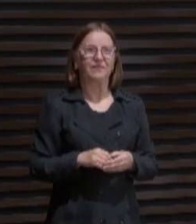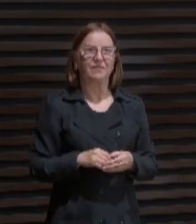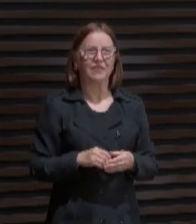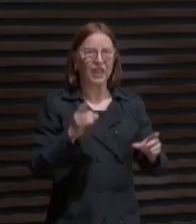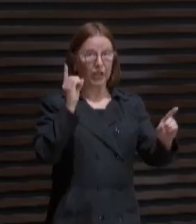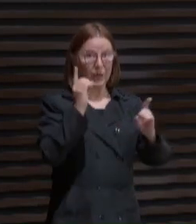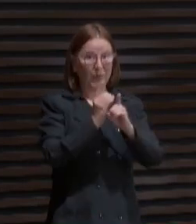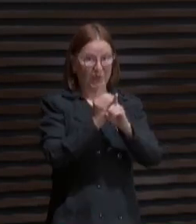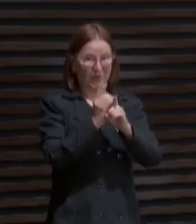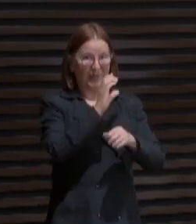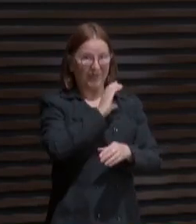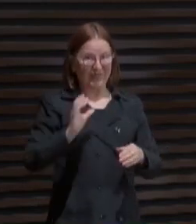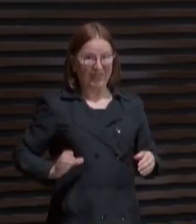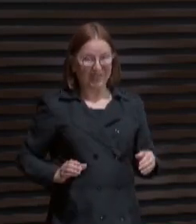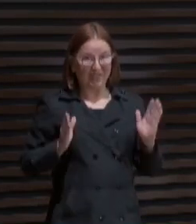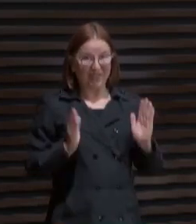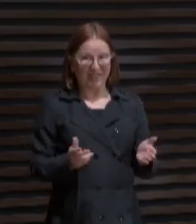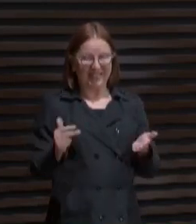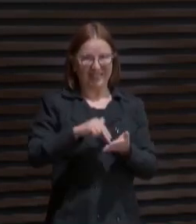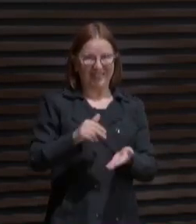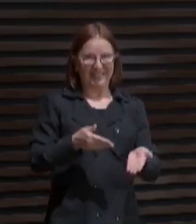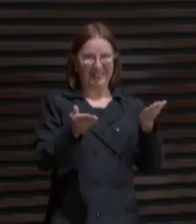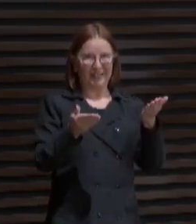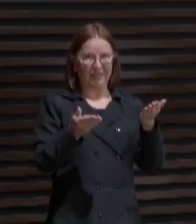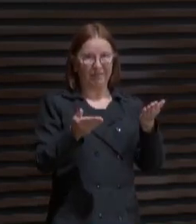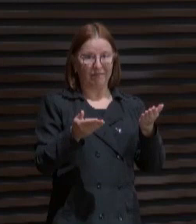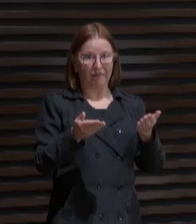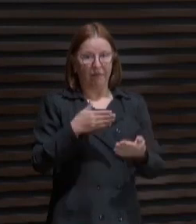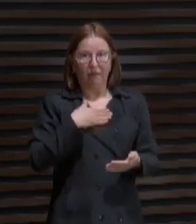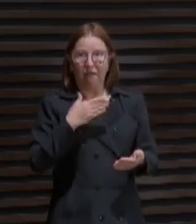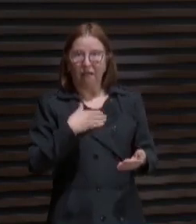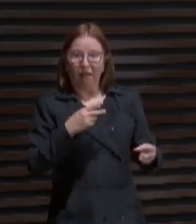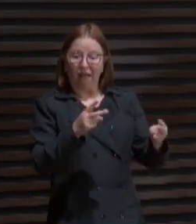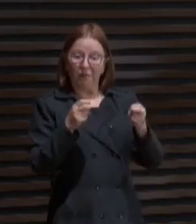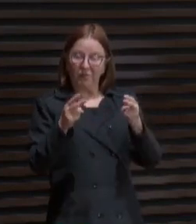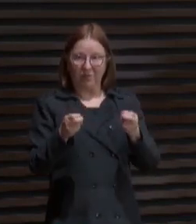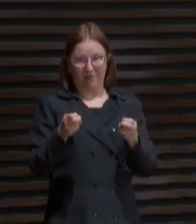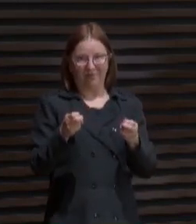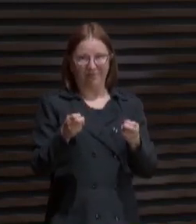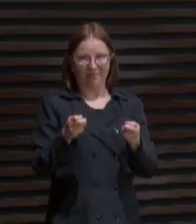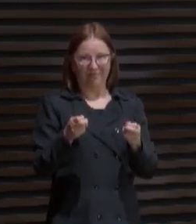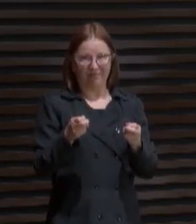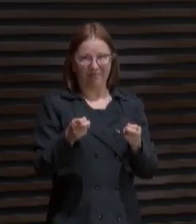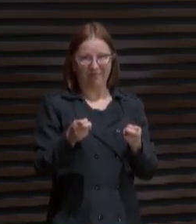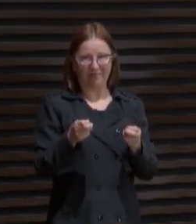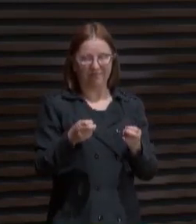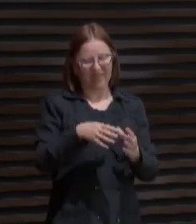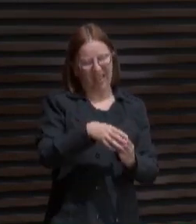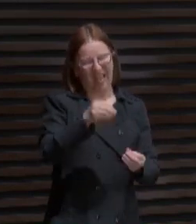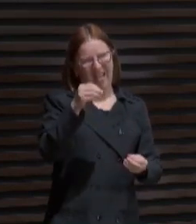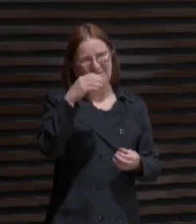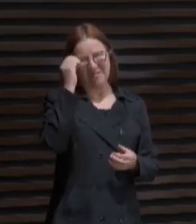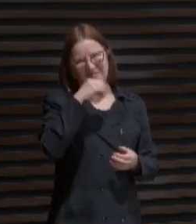Cristo ressuscitado, impressiona observar neles a volatilidade da alma, a carência